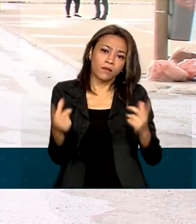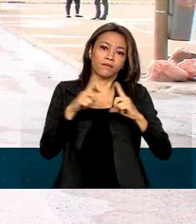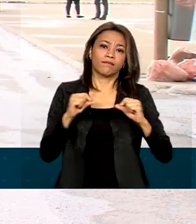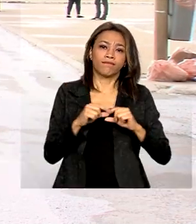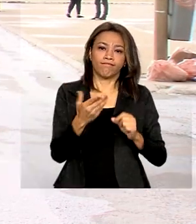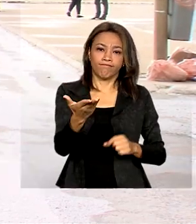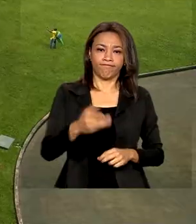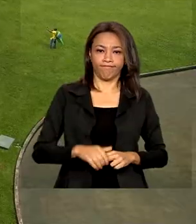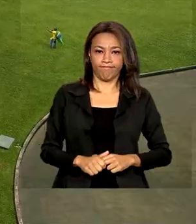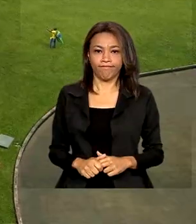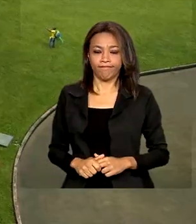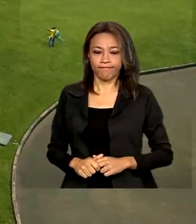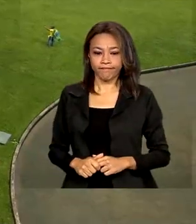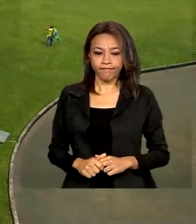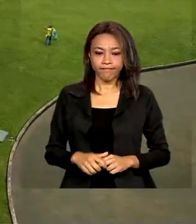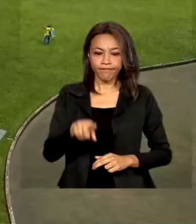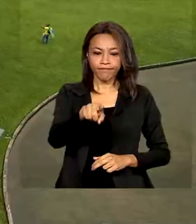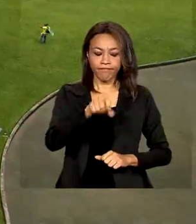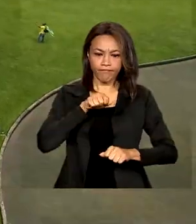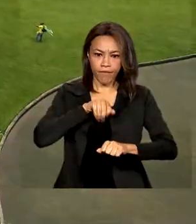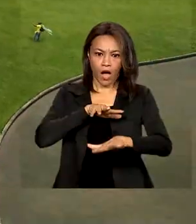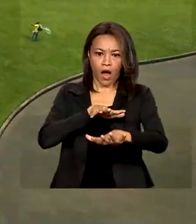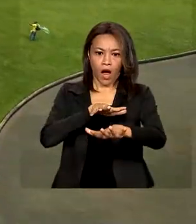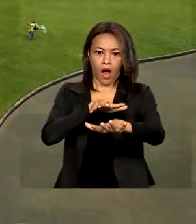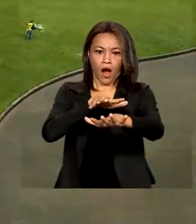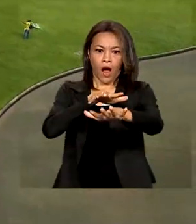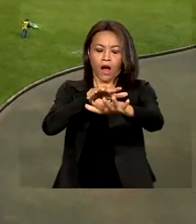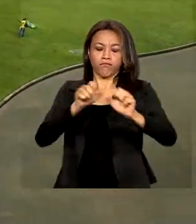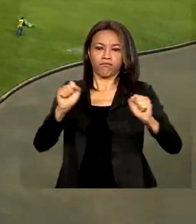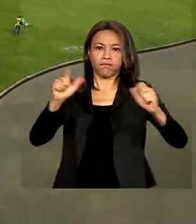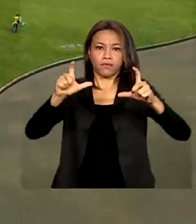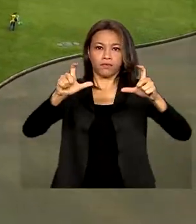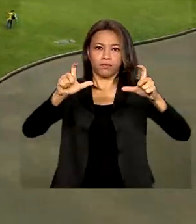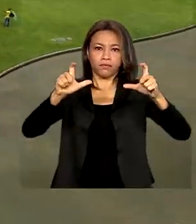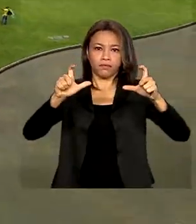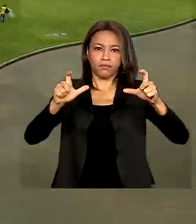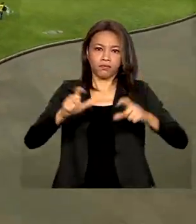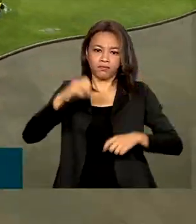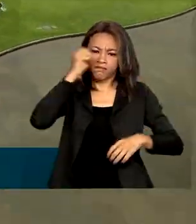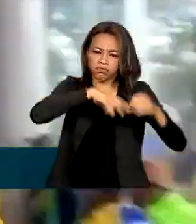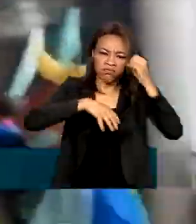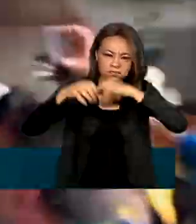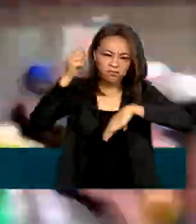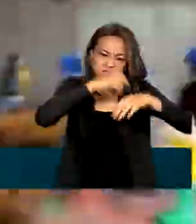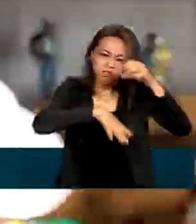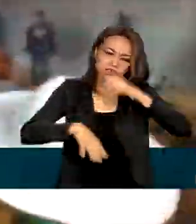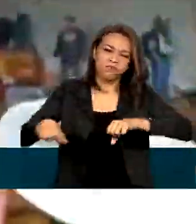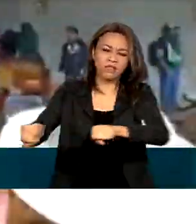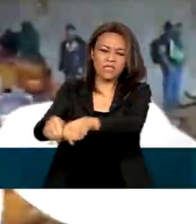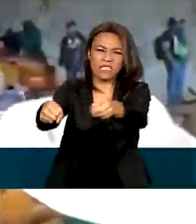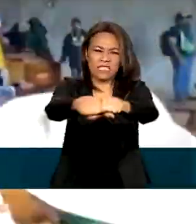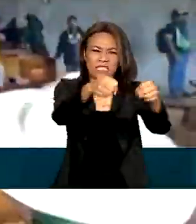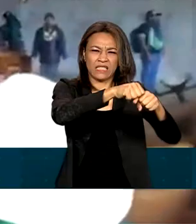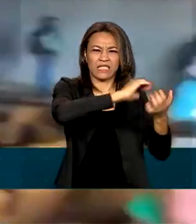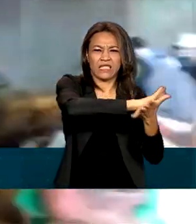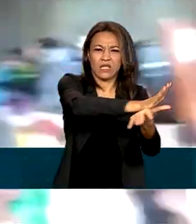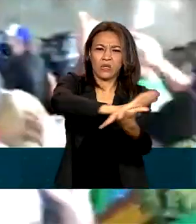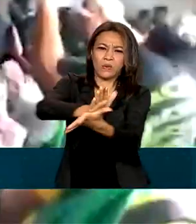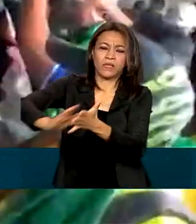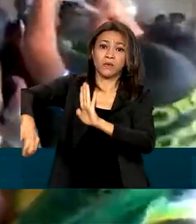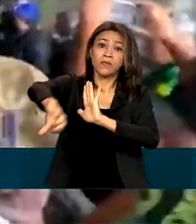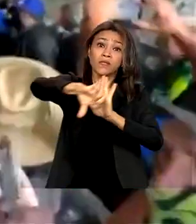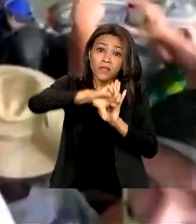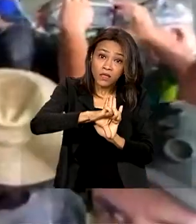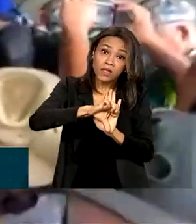público. As cenas são chocantes. Vandalismo, destruição, crimes.